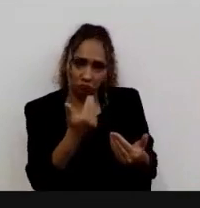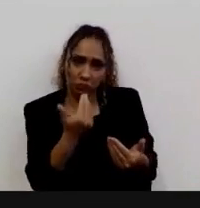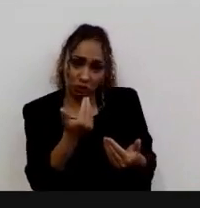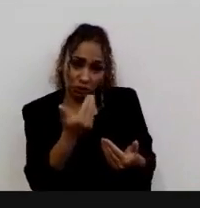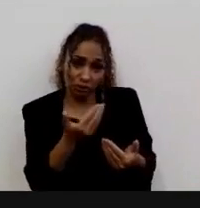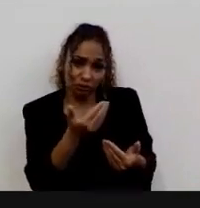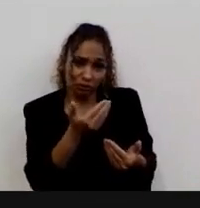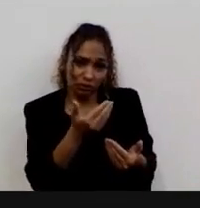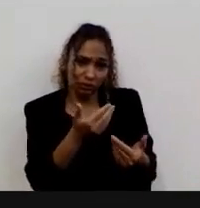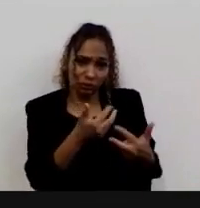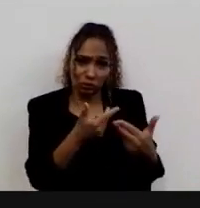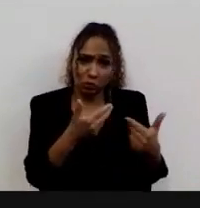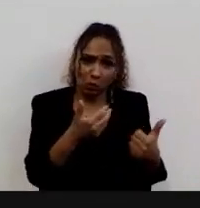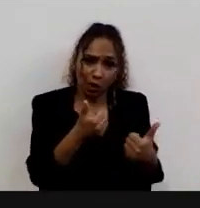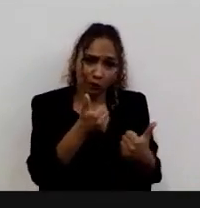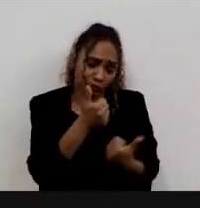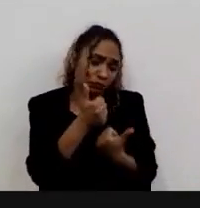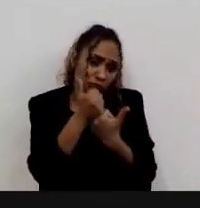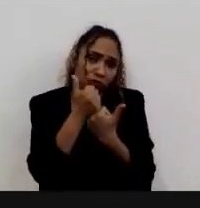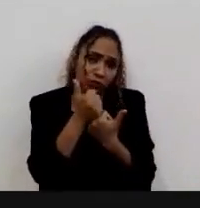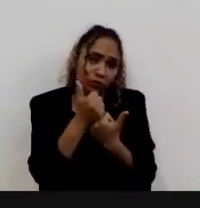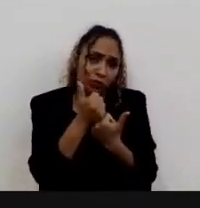é um subproduto de uma demanda,